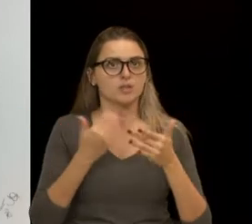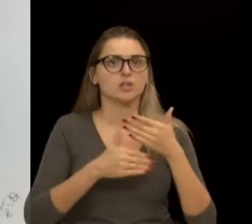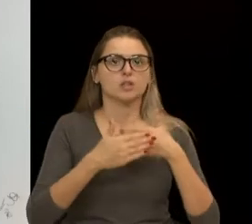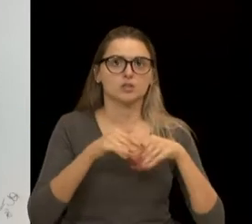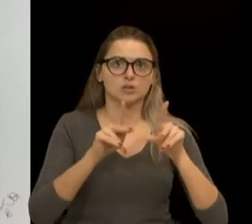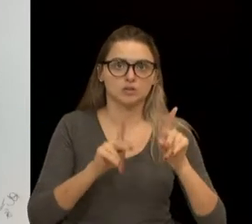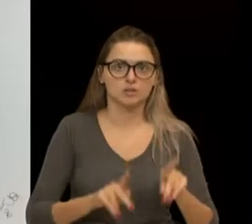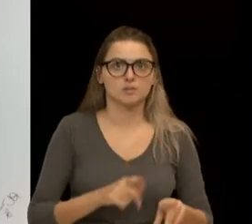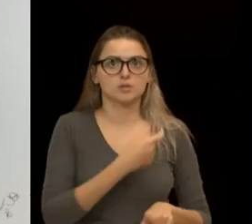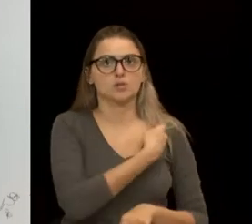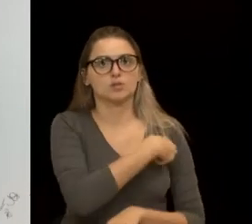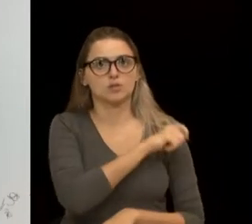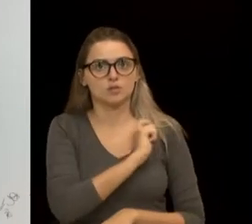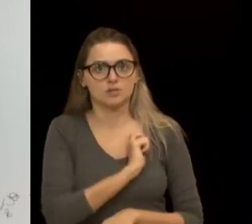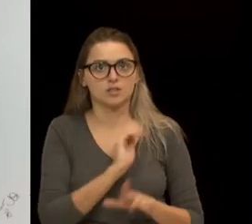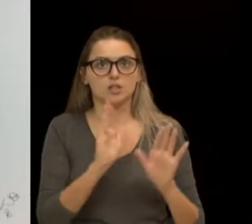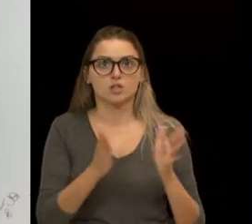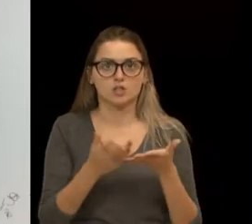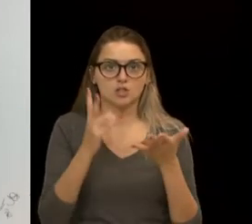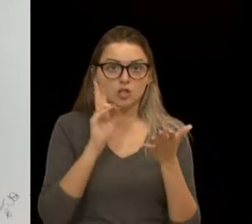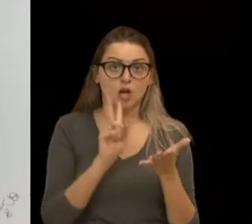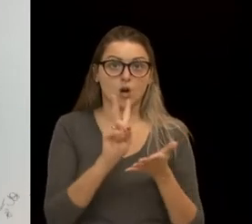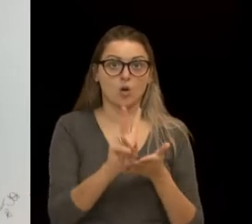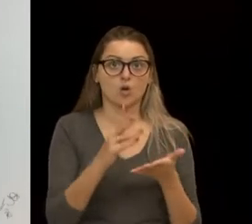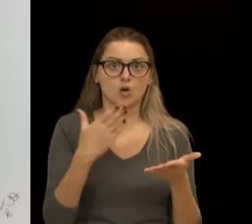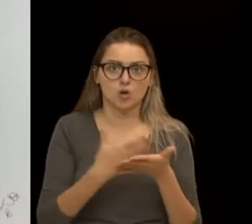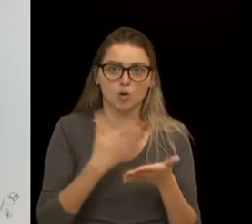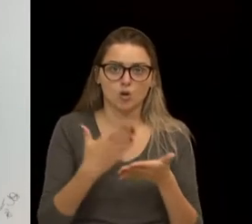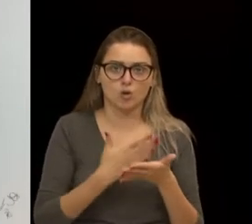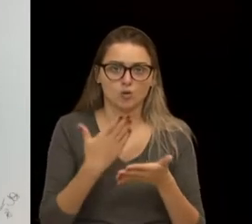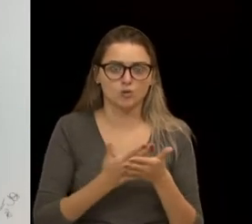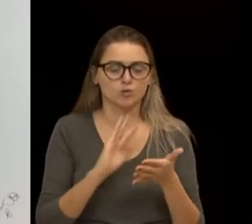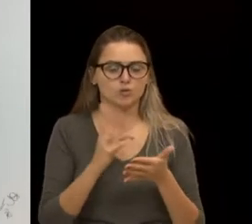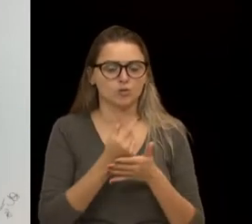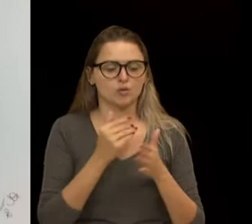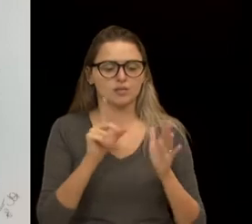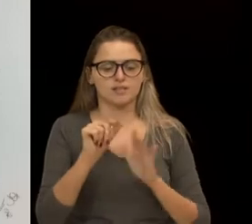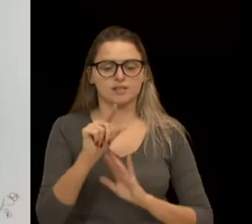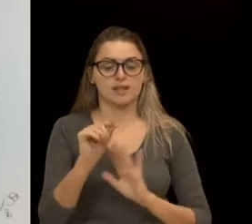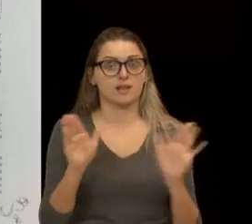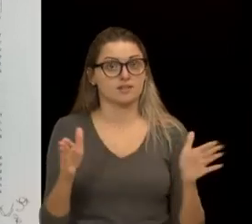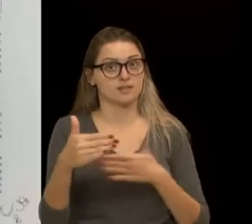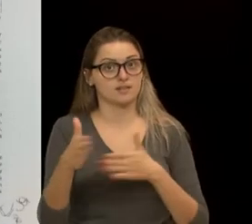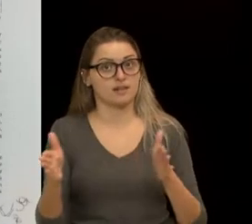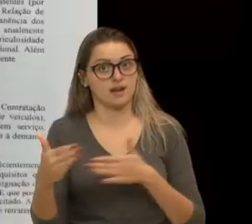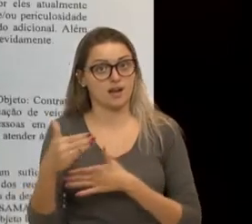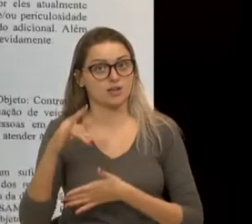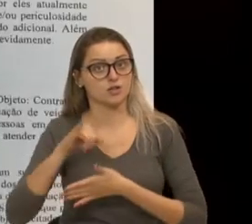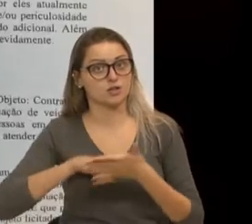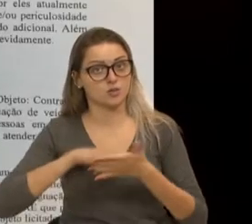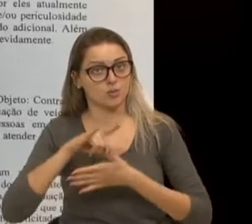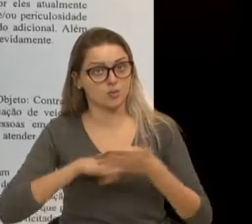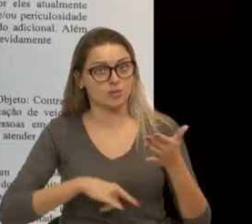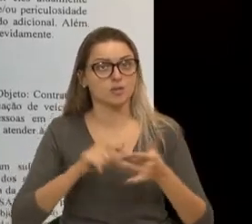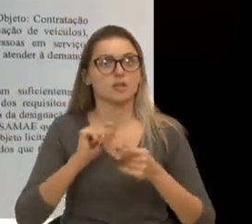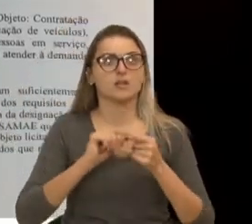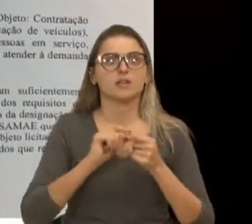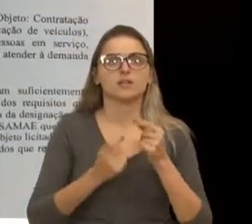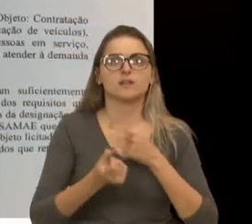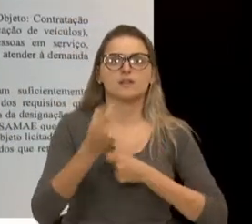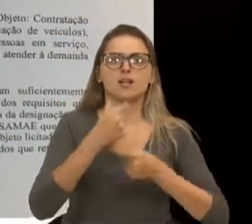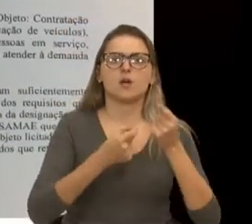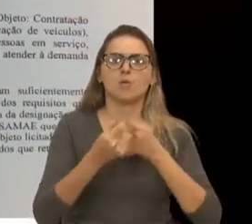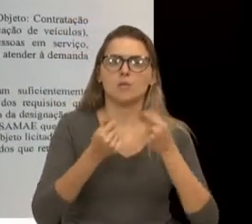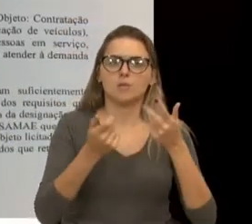setor de auditoria já folheou essas 10 caixas de documentos, né, e que levaram a algumas